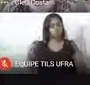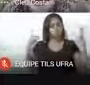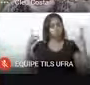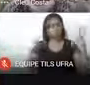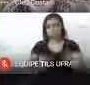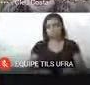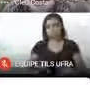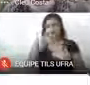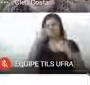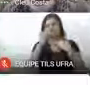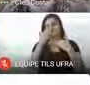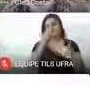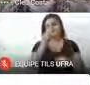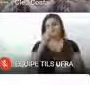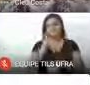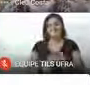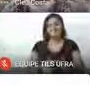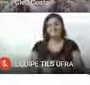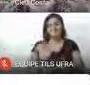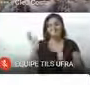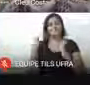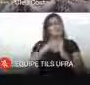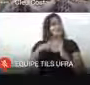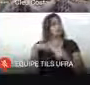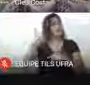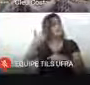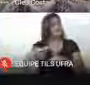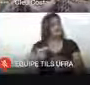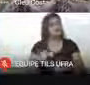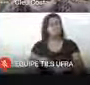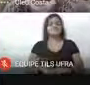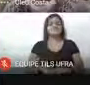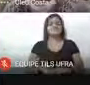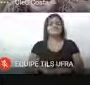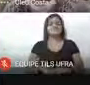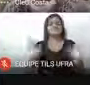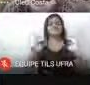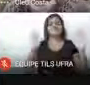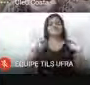obrigada, boa tarde e até a próxima.